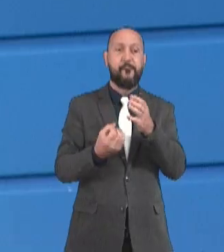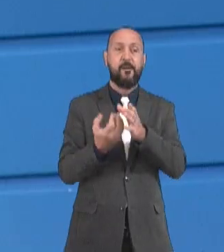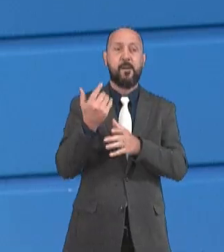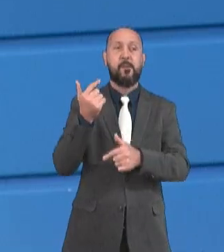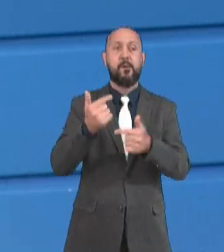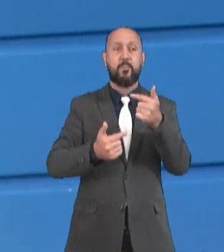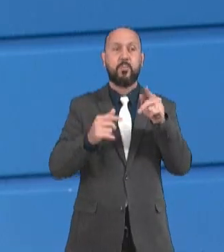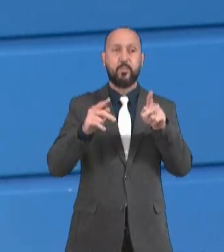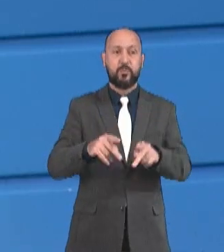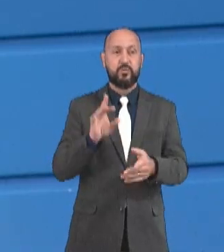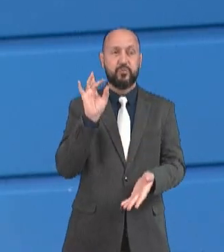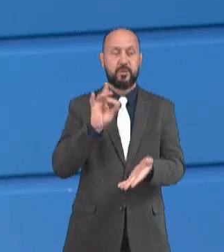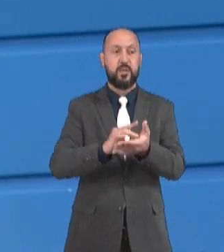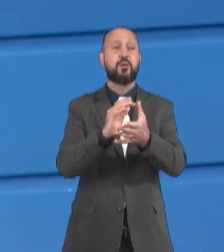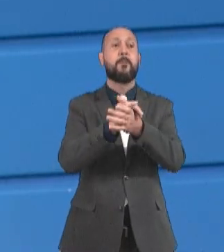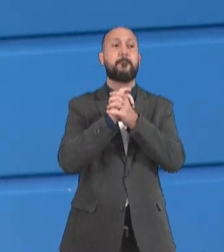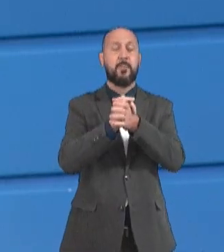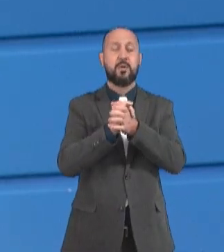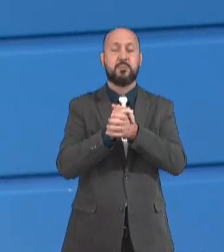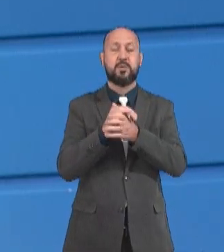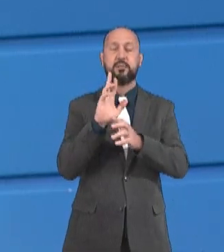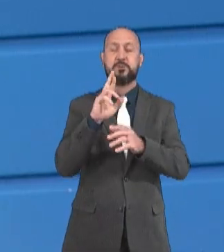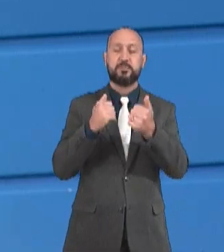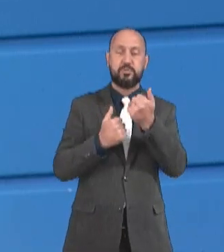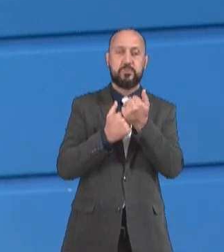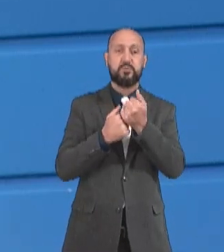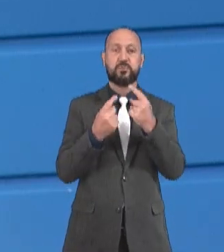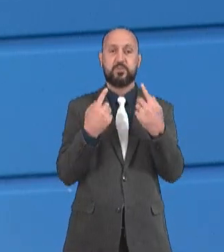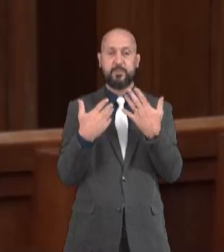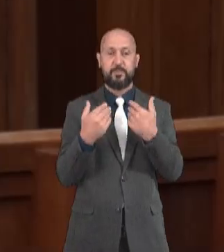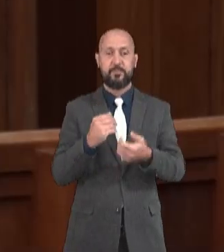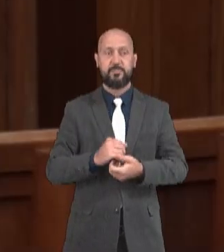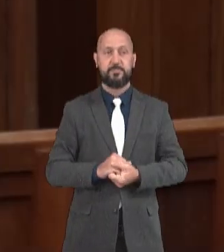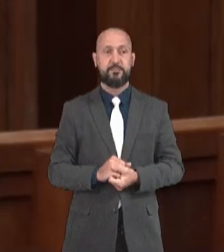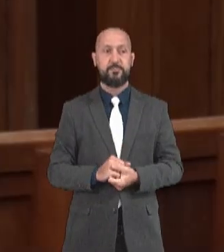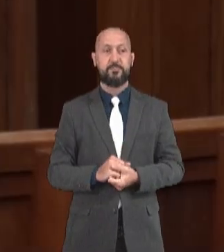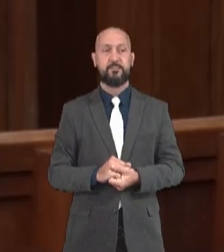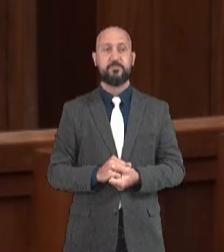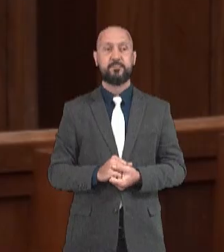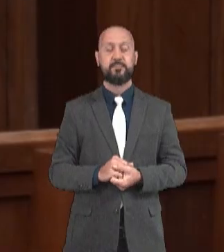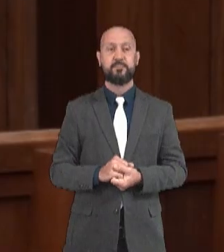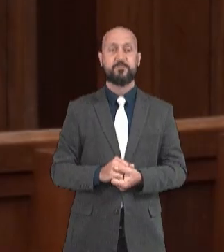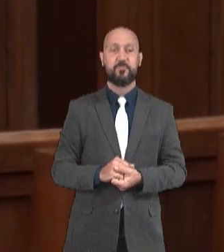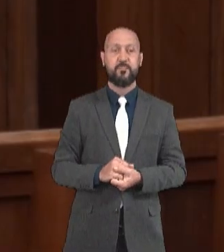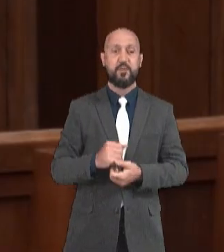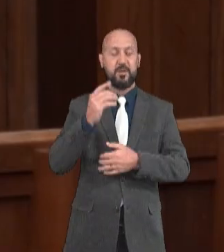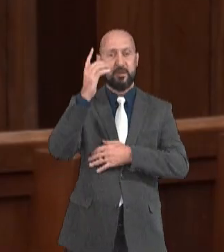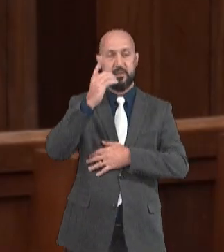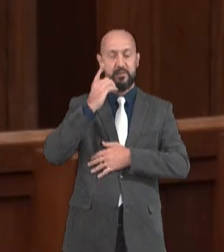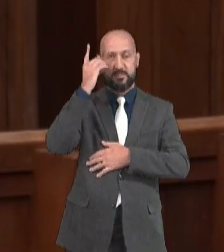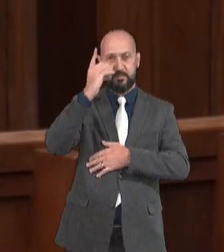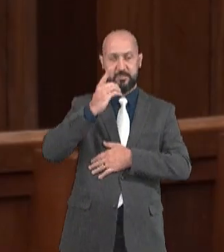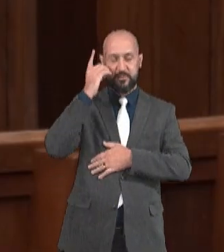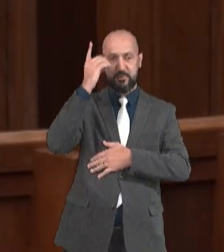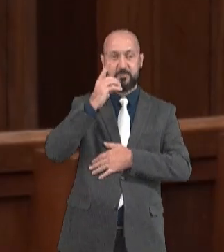política pública realmente. Então, parabéns e contem com a gente nesse debate. Exatamente isso, deputada